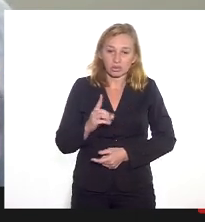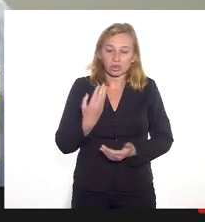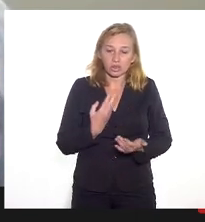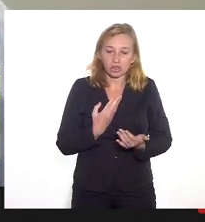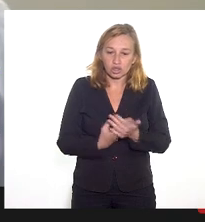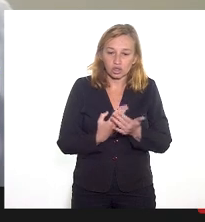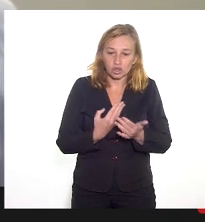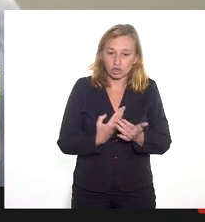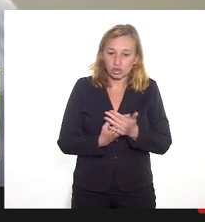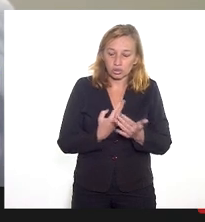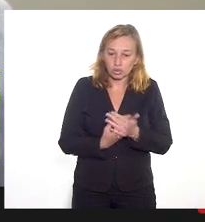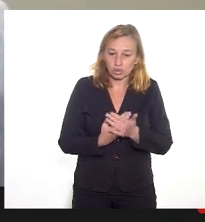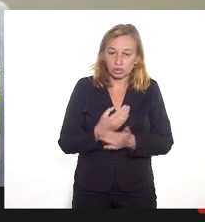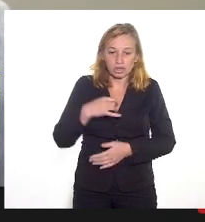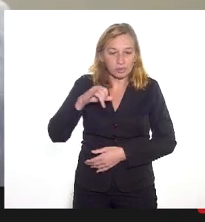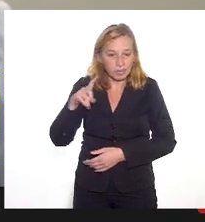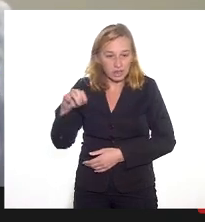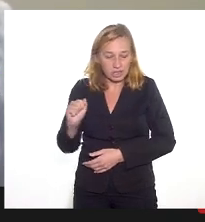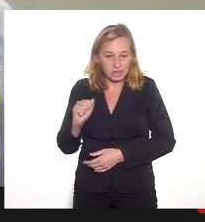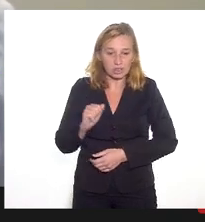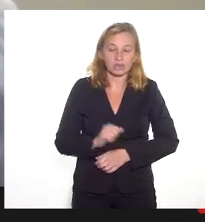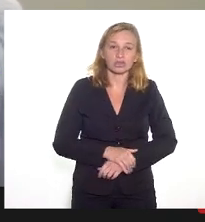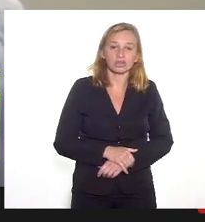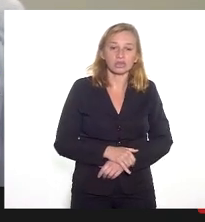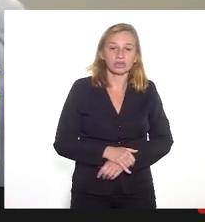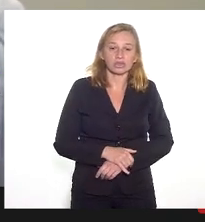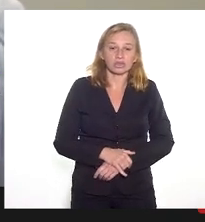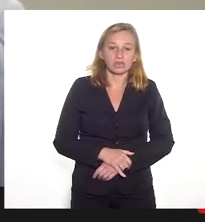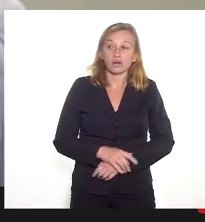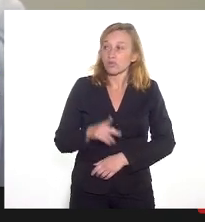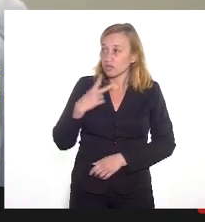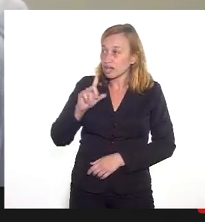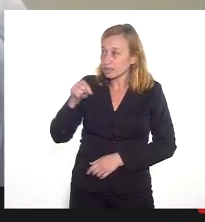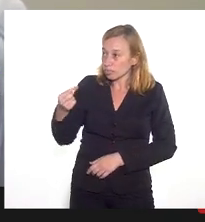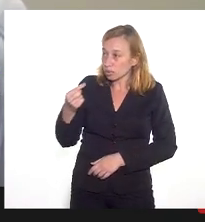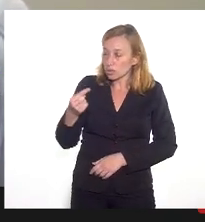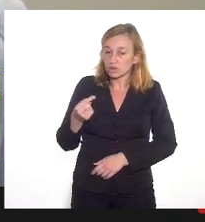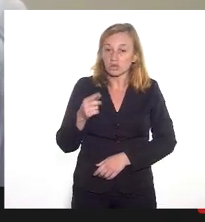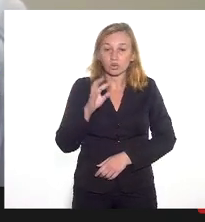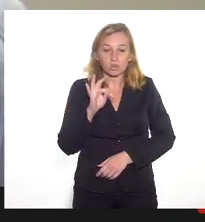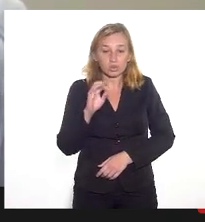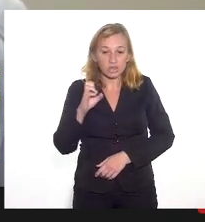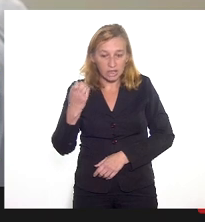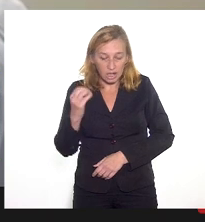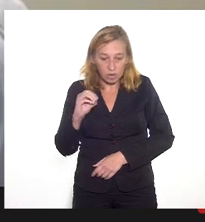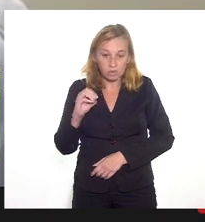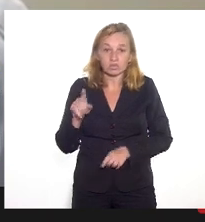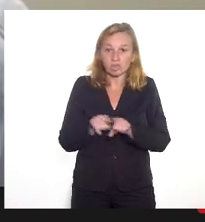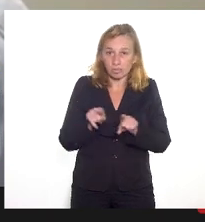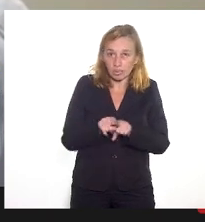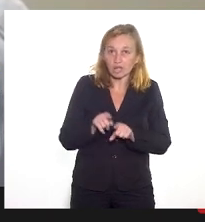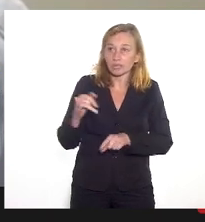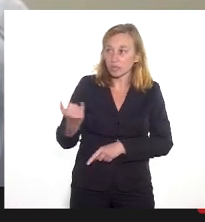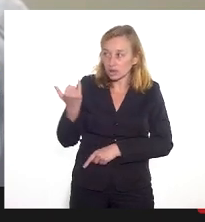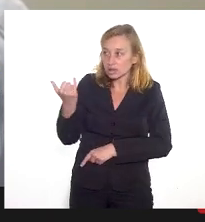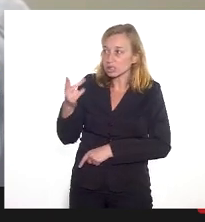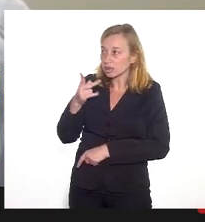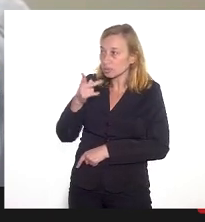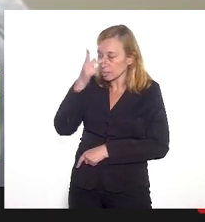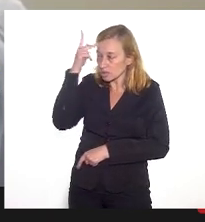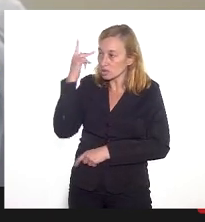Alternativa Barão de Tararé, colaborador do Cafezinho. Aliás, o Theo, eu vou falar sobre isso na hora dele. O Theo também é um importante personagem para a gente pudesse criar essa